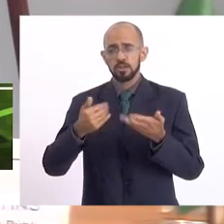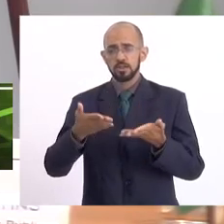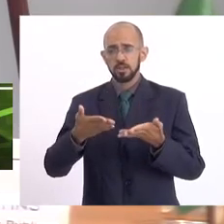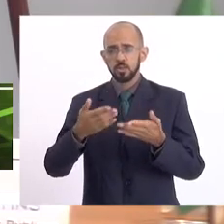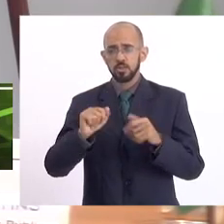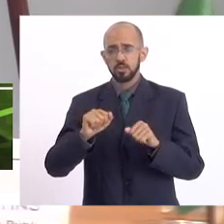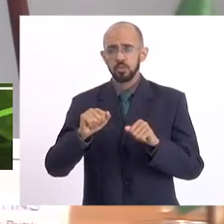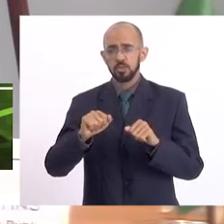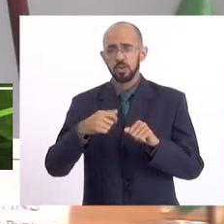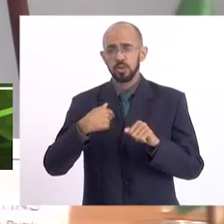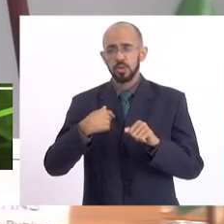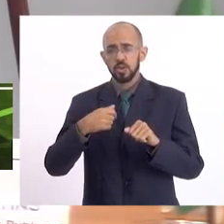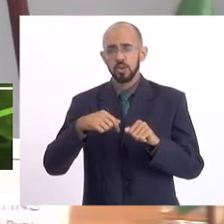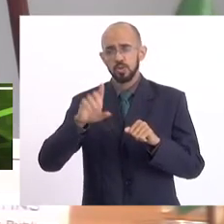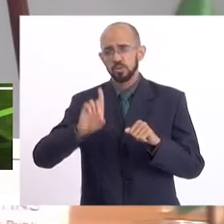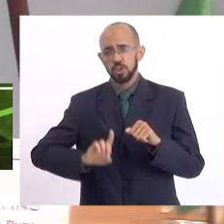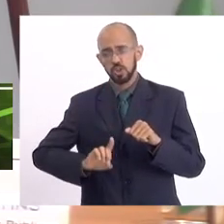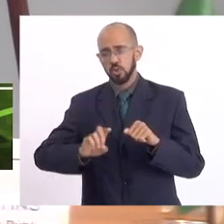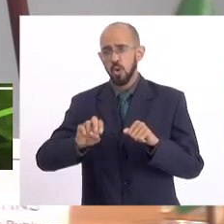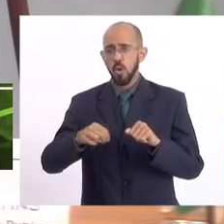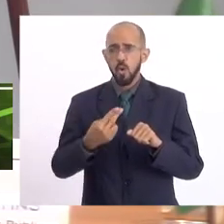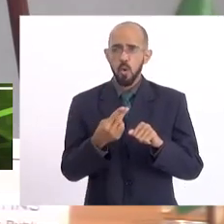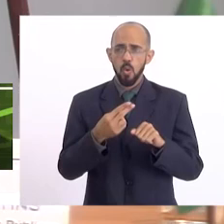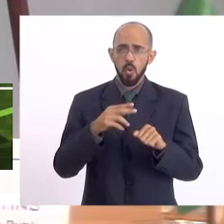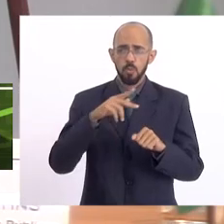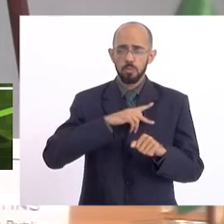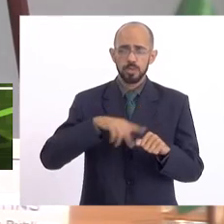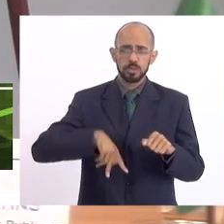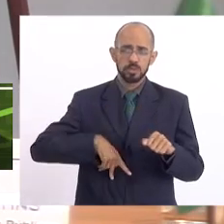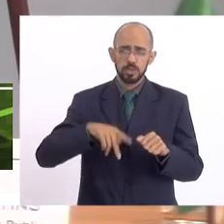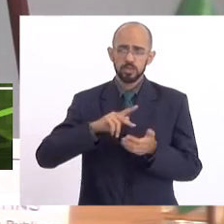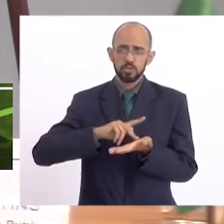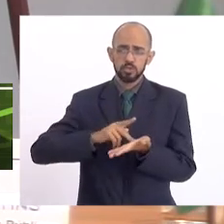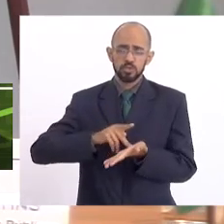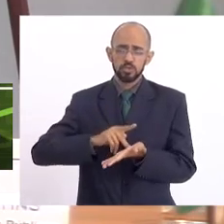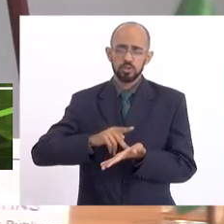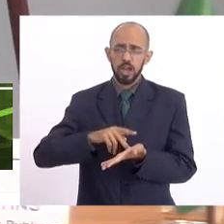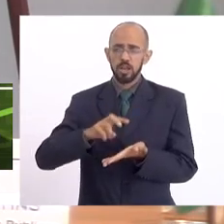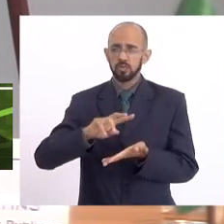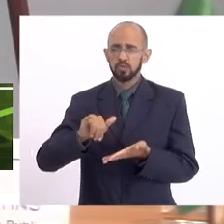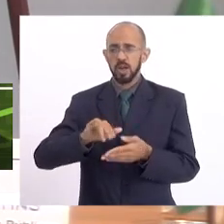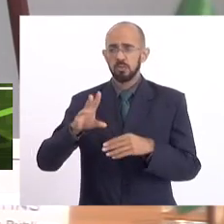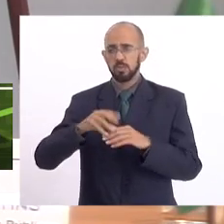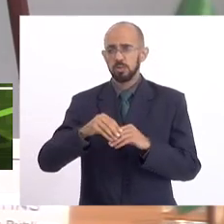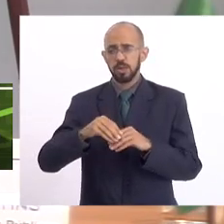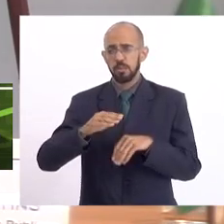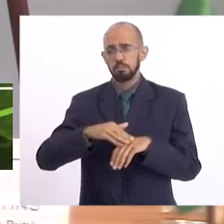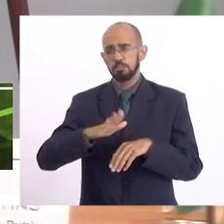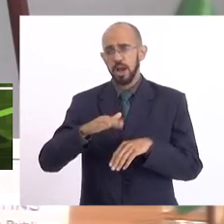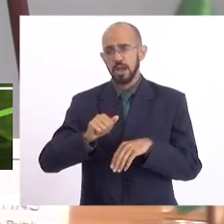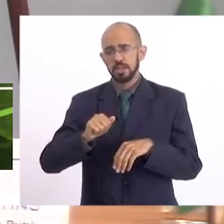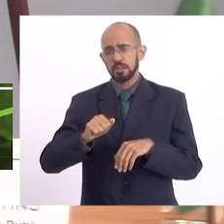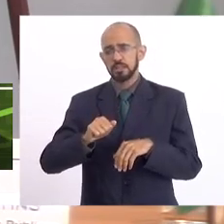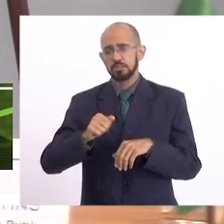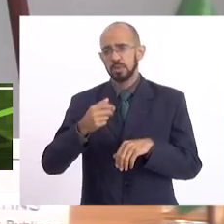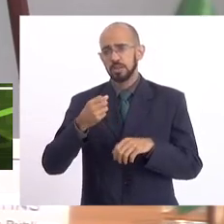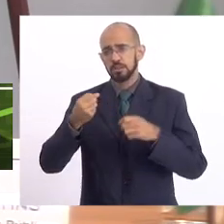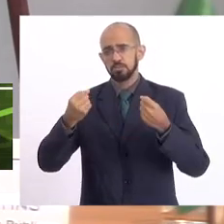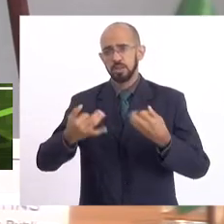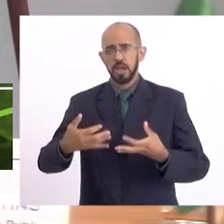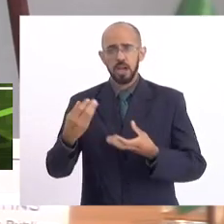tanto o diretor quanto o presidente do sindicato tem muito mais a acrescentar ou nos falarmos da celeridade.